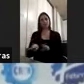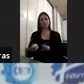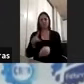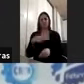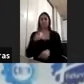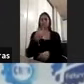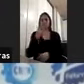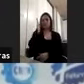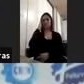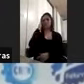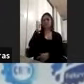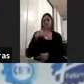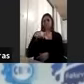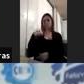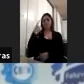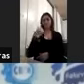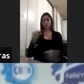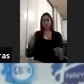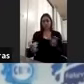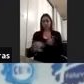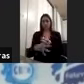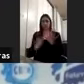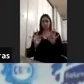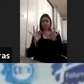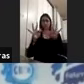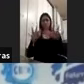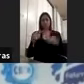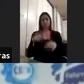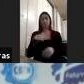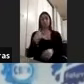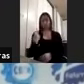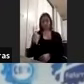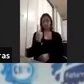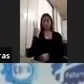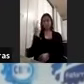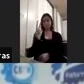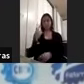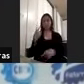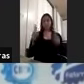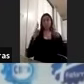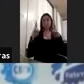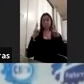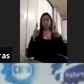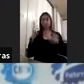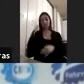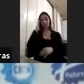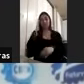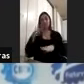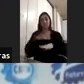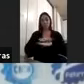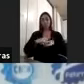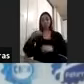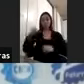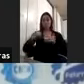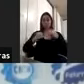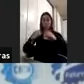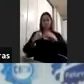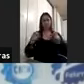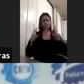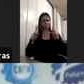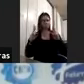e nós formos vitoriosos, porque nós seremos, né? Chão de Fábrica vai vencer, amém, sabe? Eles